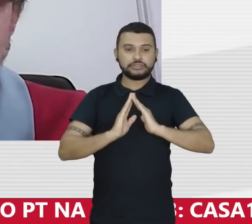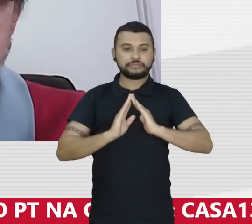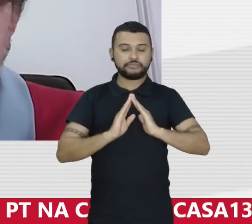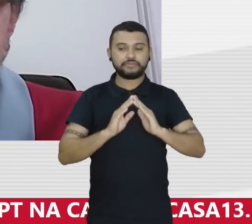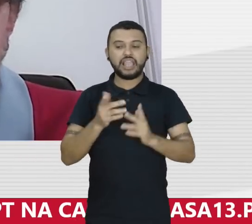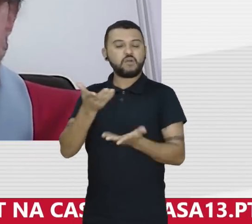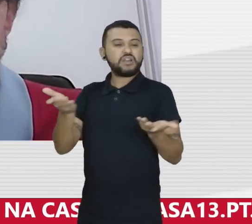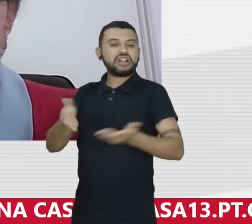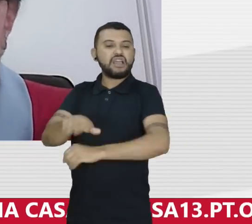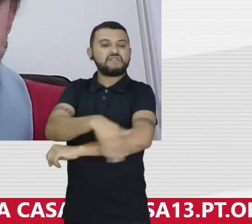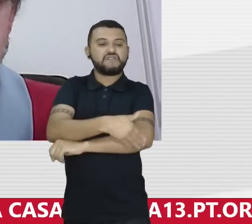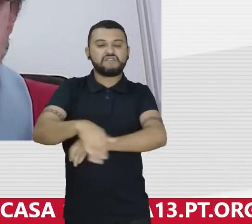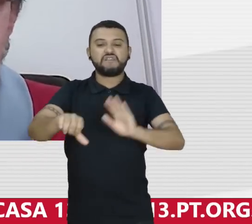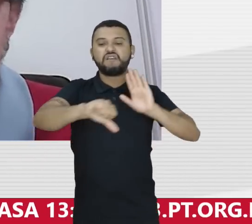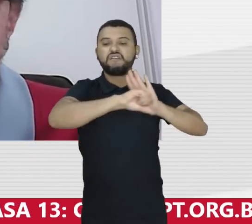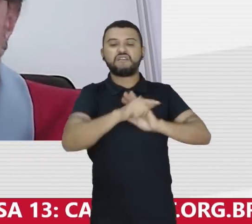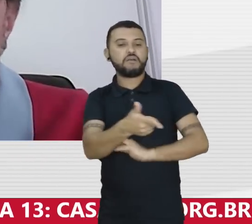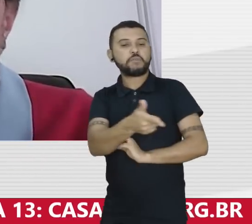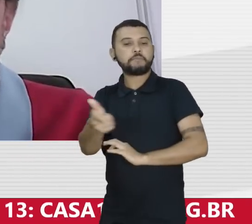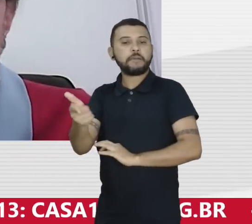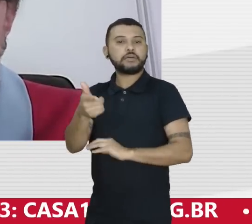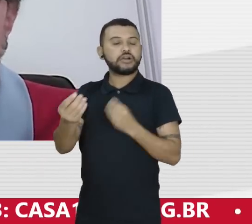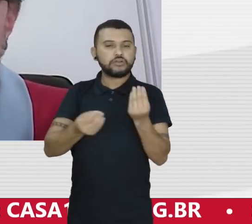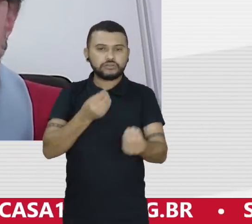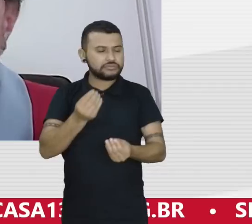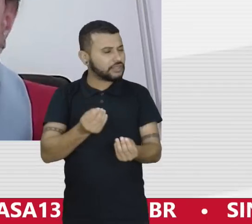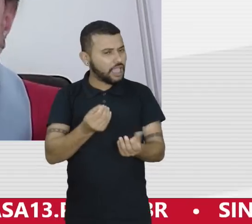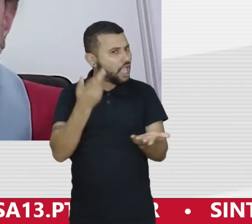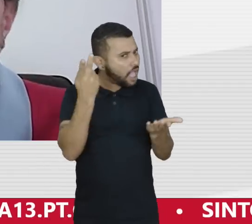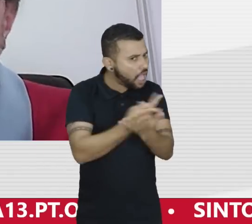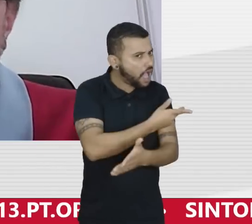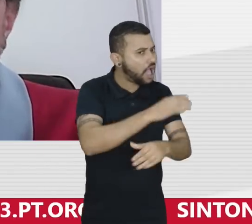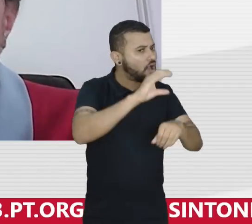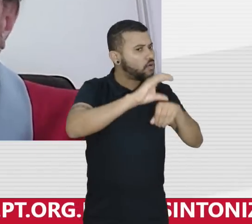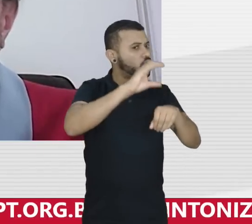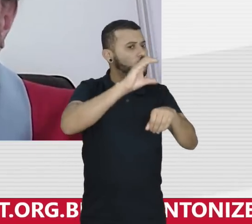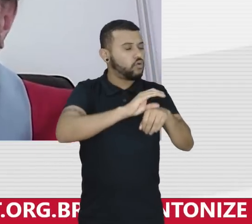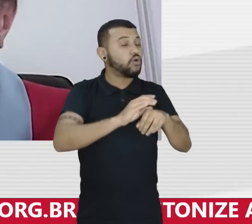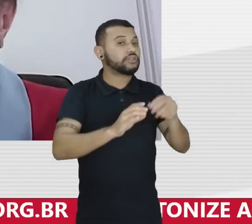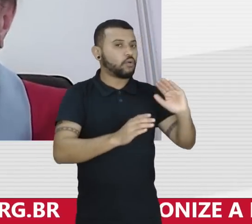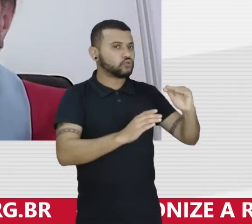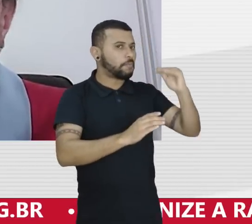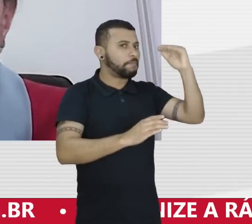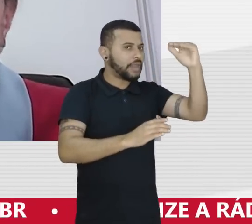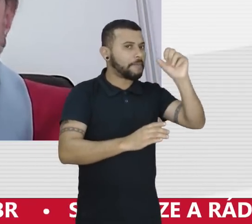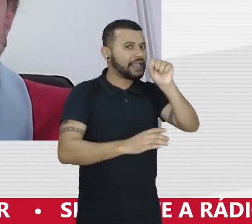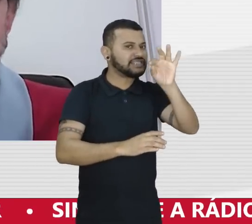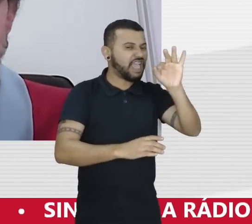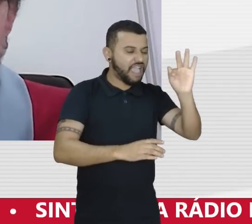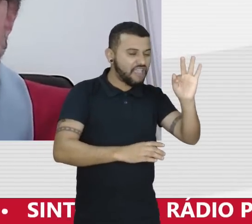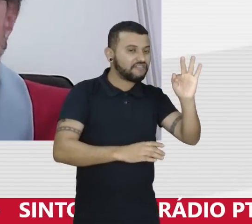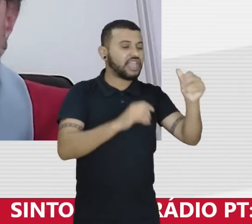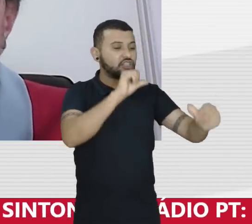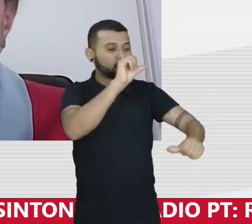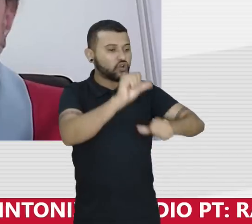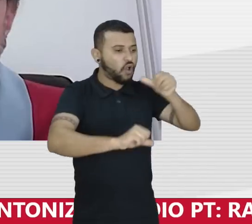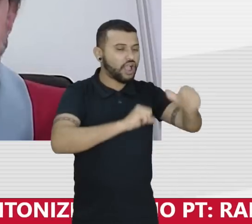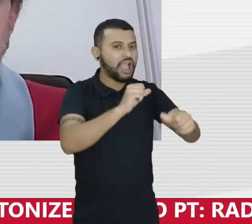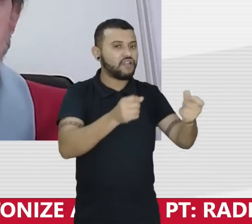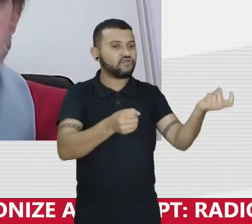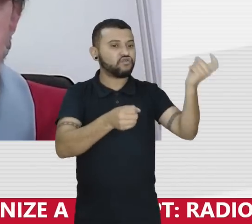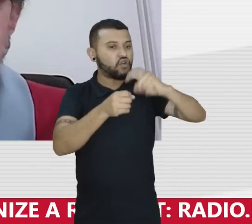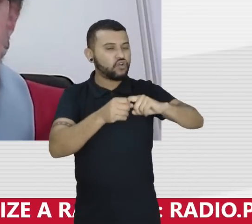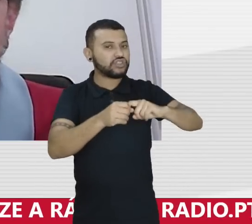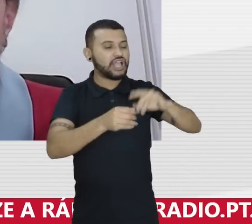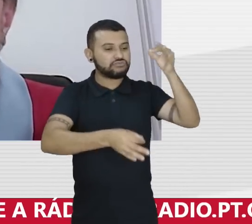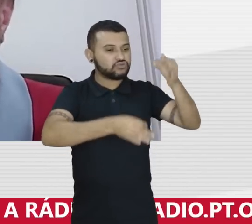estão nas ruas. E isso é claramente inconstitucional e está na mão do Supremo Tribunal Federal retomar o julgamento